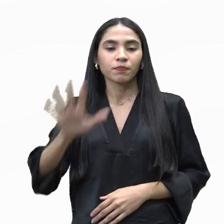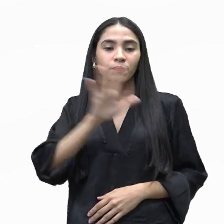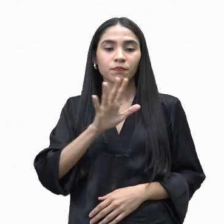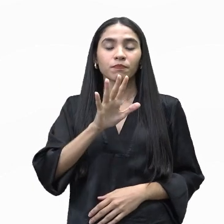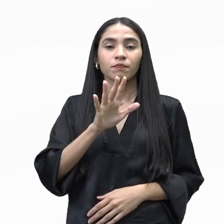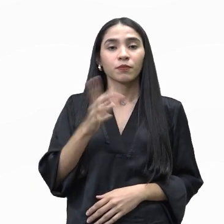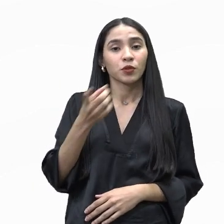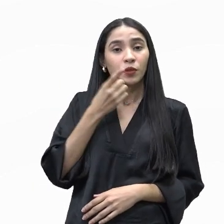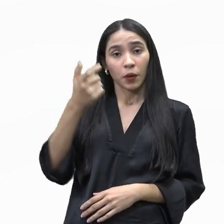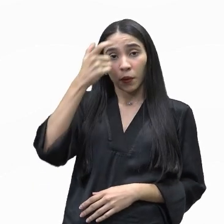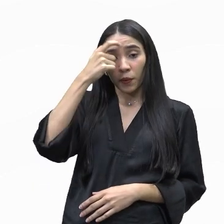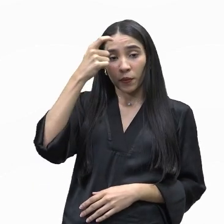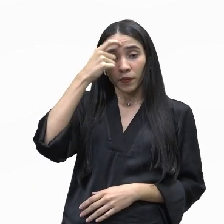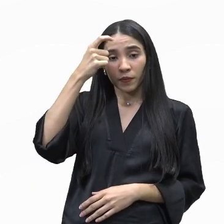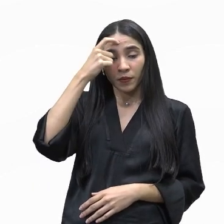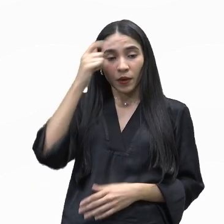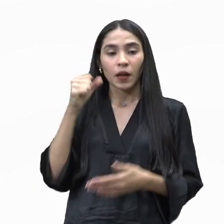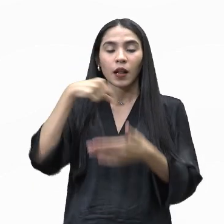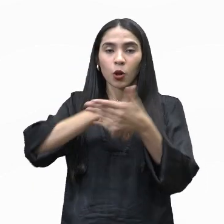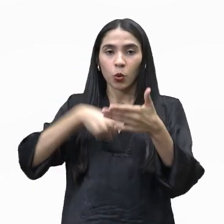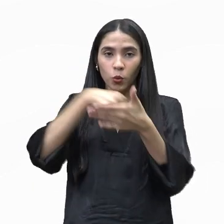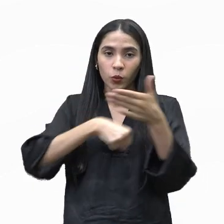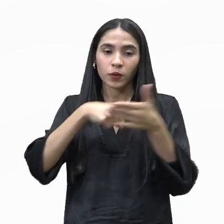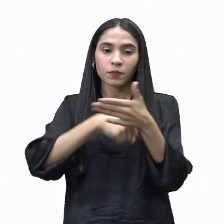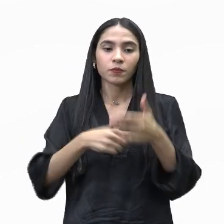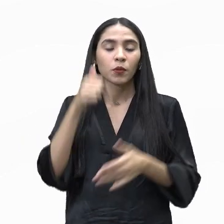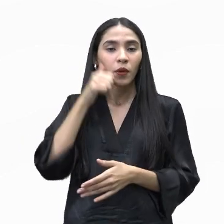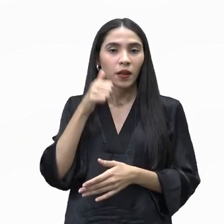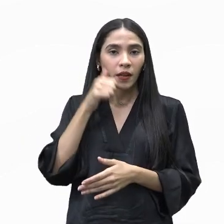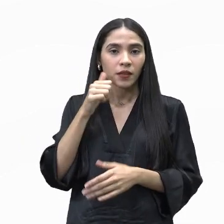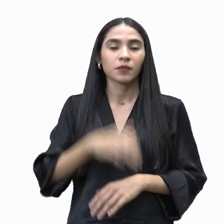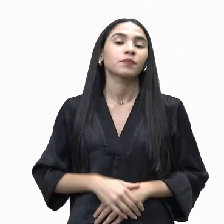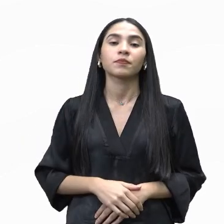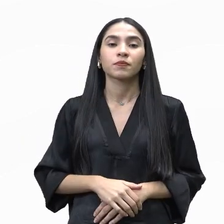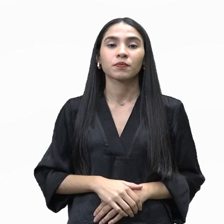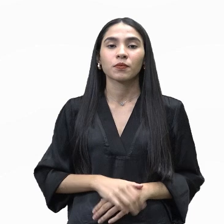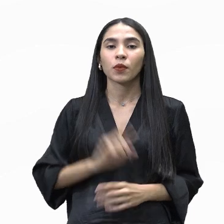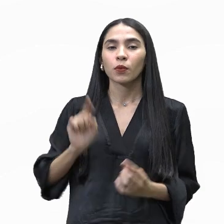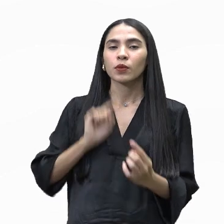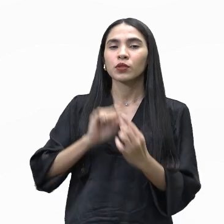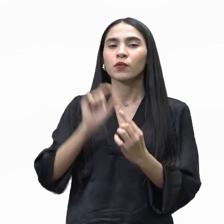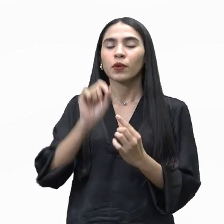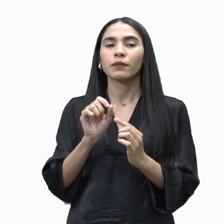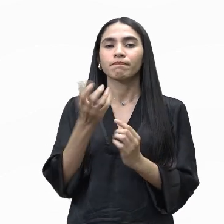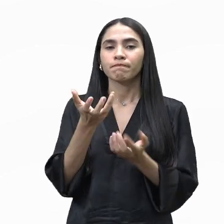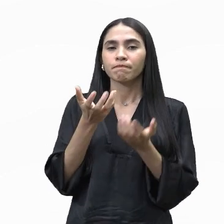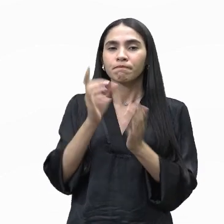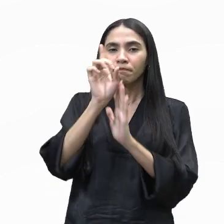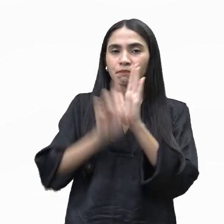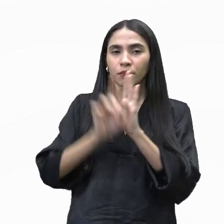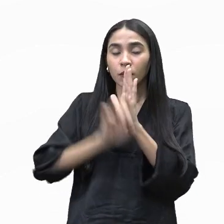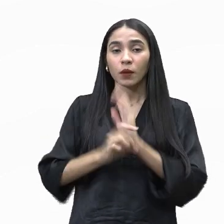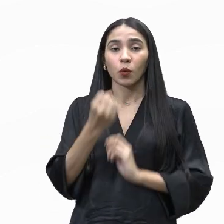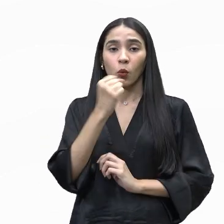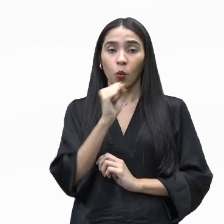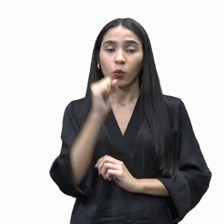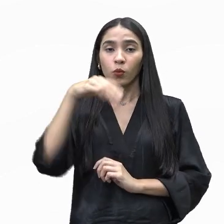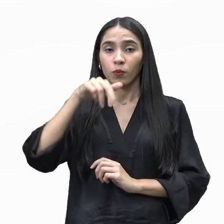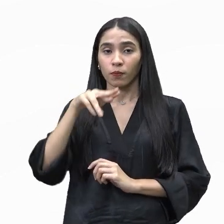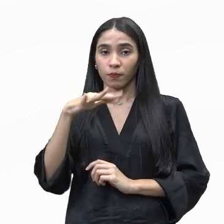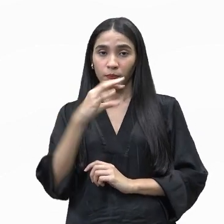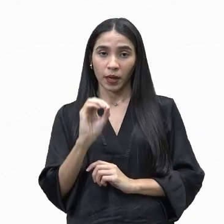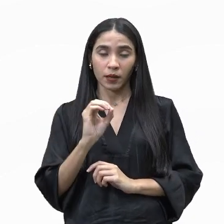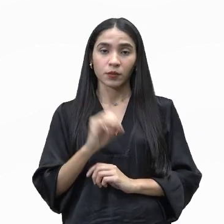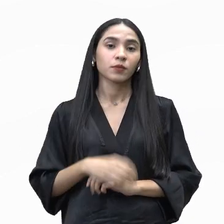um dia de conscientização da luta das mulheres por direitos. Então, 8 de março, né? Que